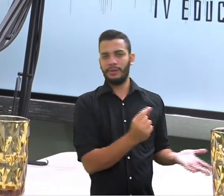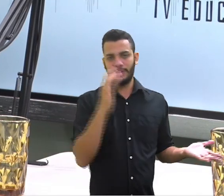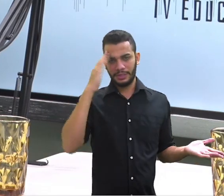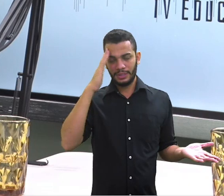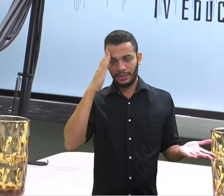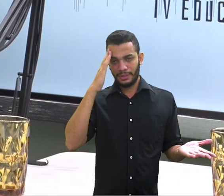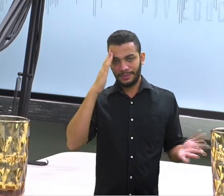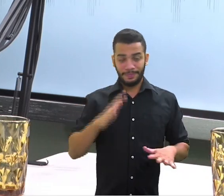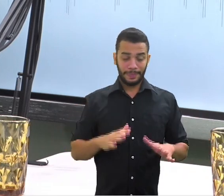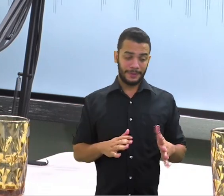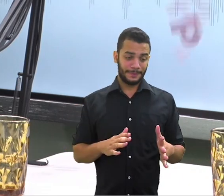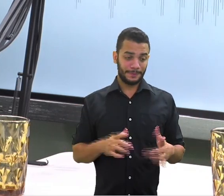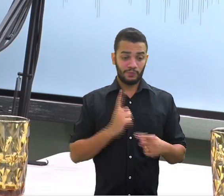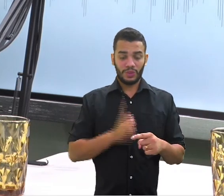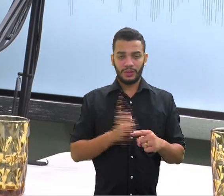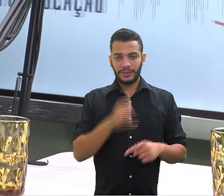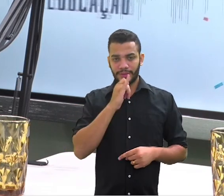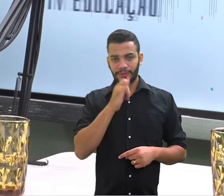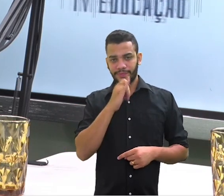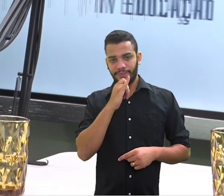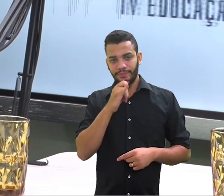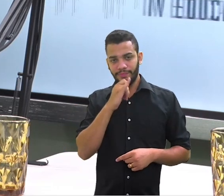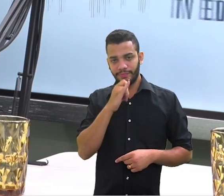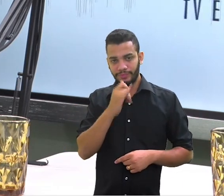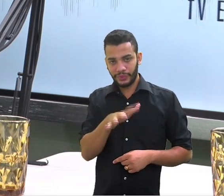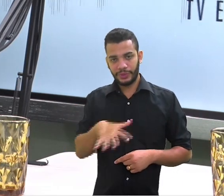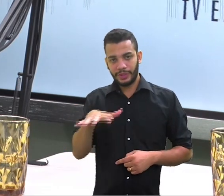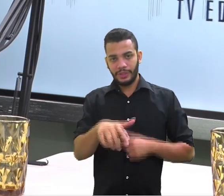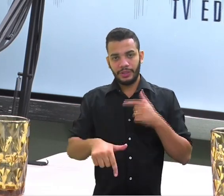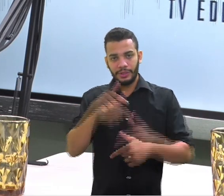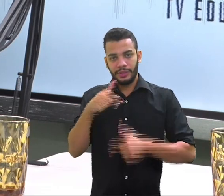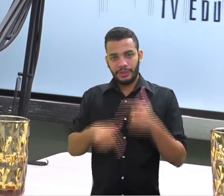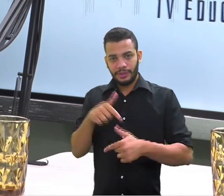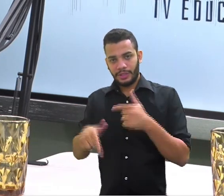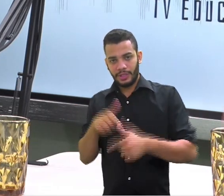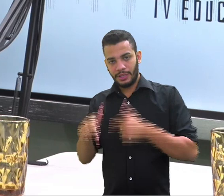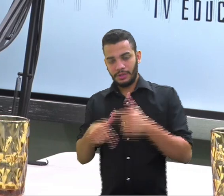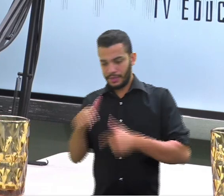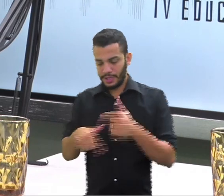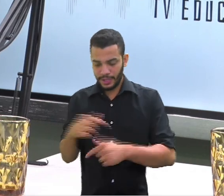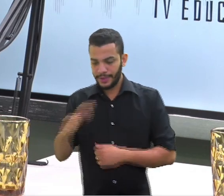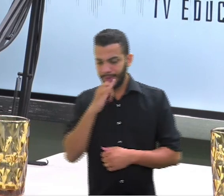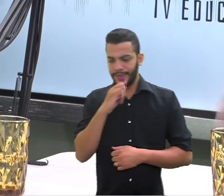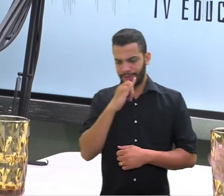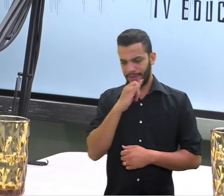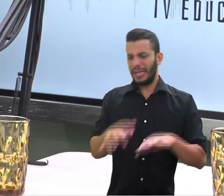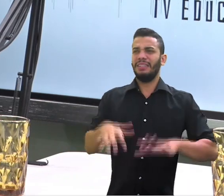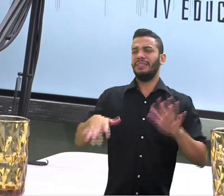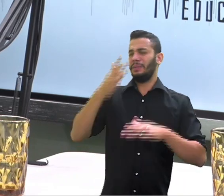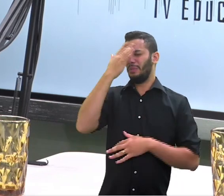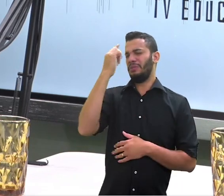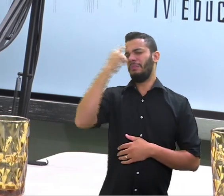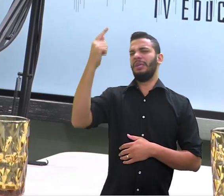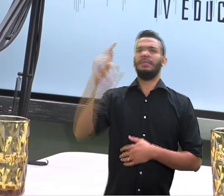complicada. Às vezes, a pessoa pensa, funcionário público é mamata, trabalha só 4 horas. Poxa, o professor prepara a aula antes. Ele